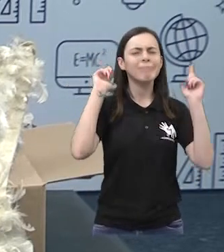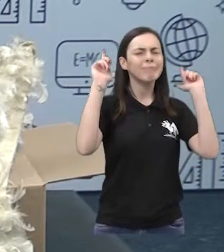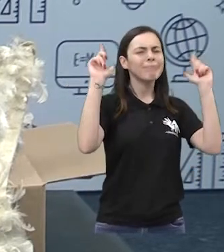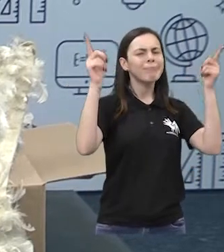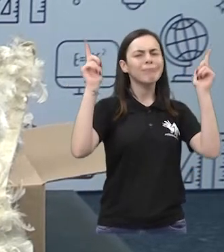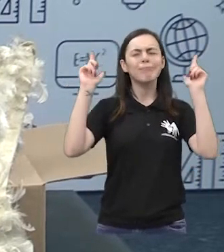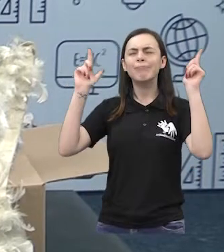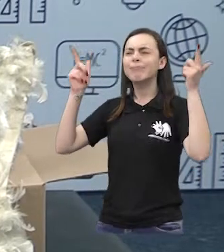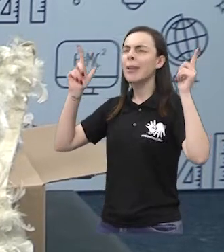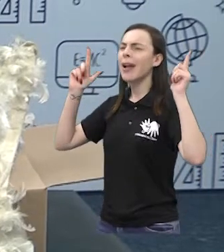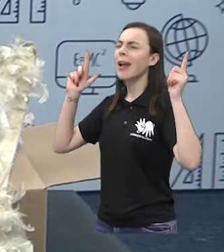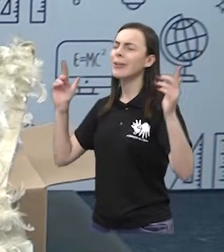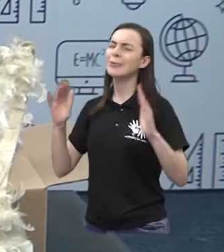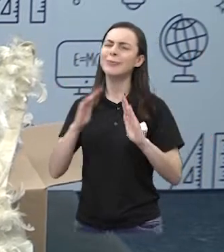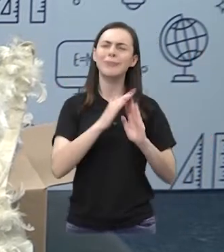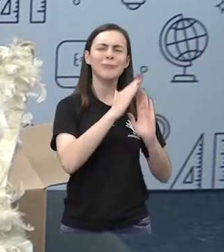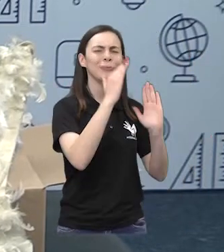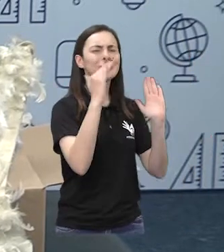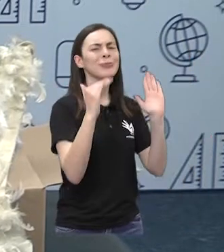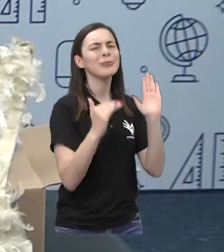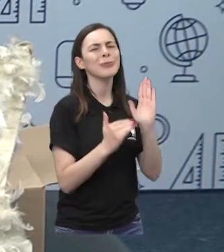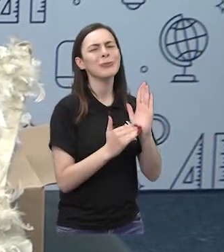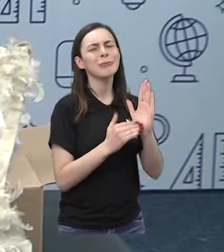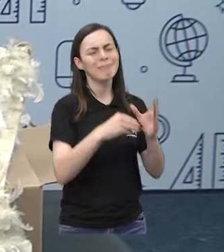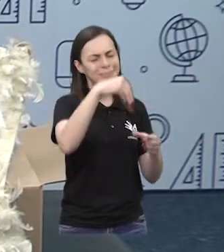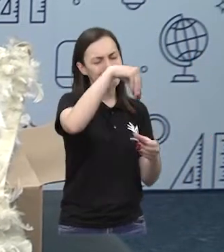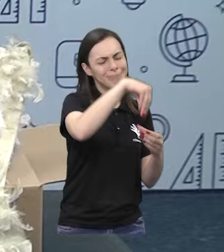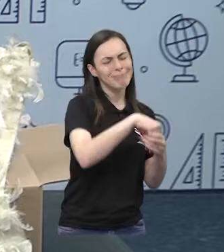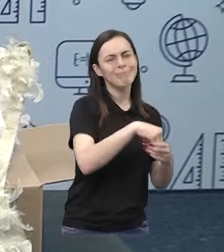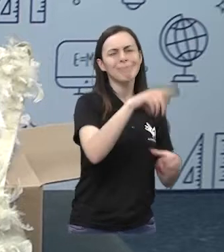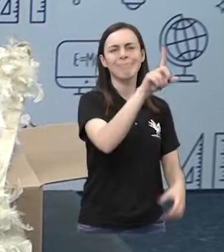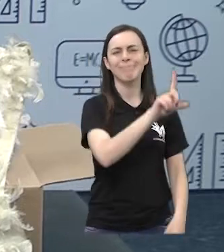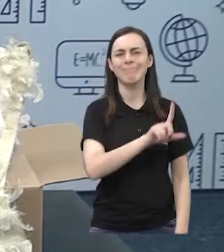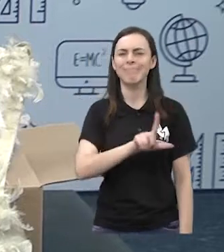a aventura tudo vira